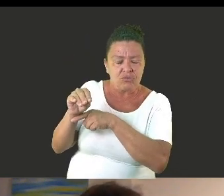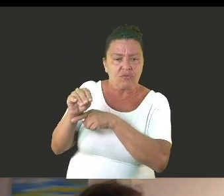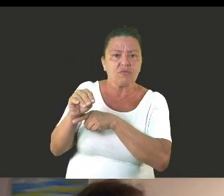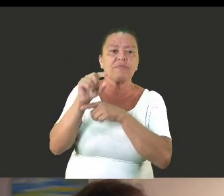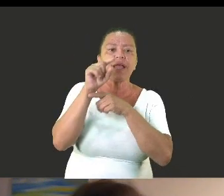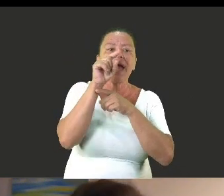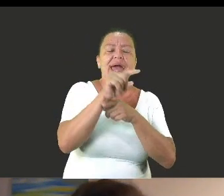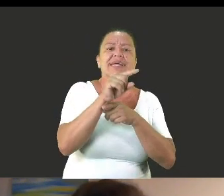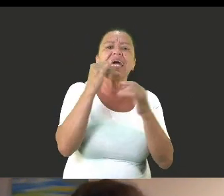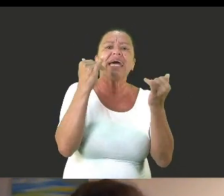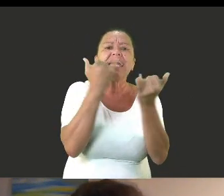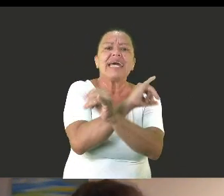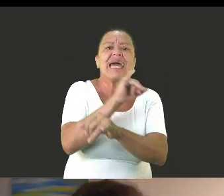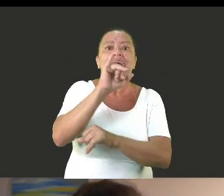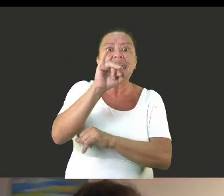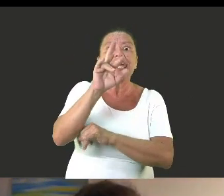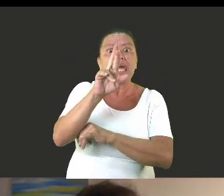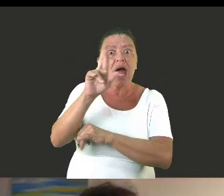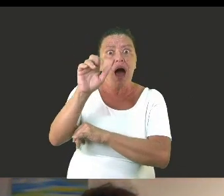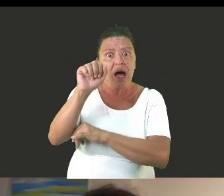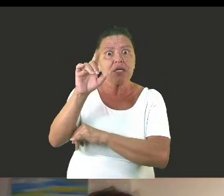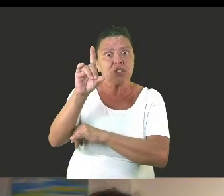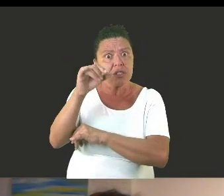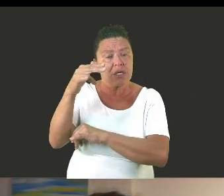dessa irradiação